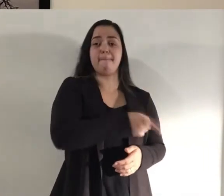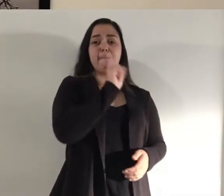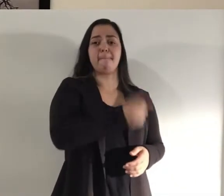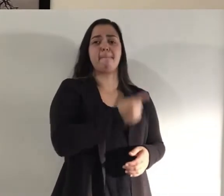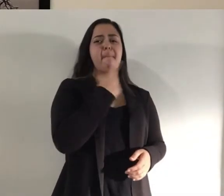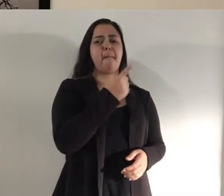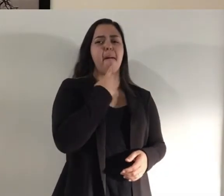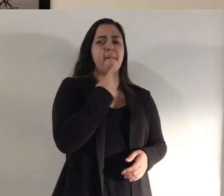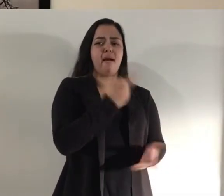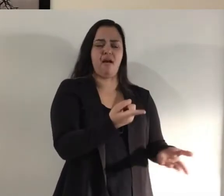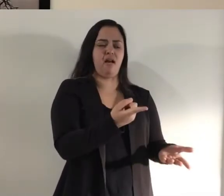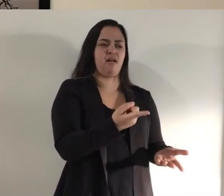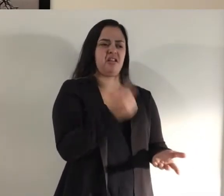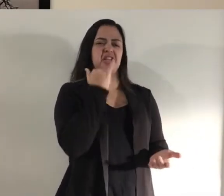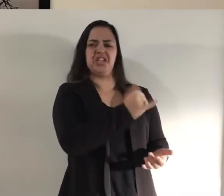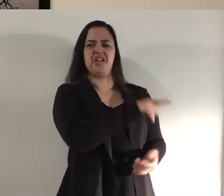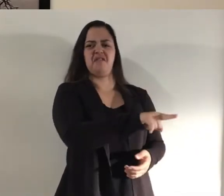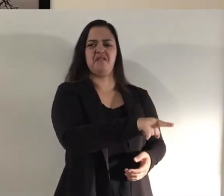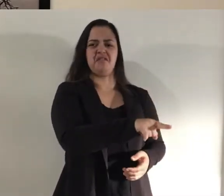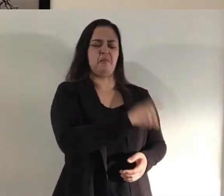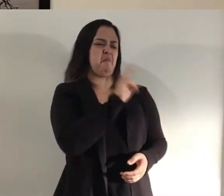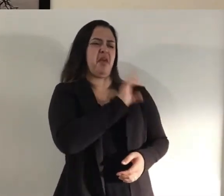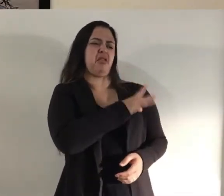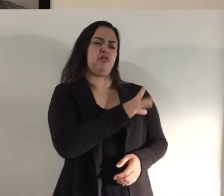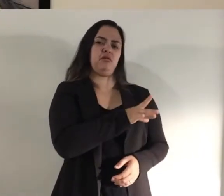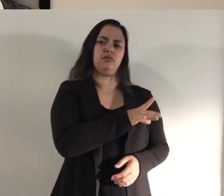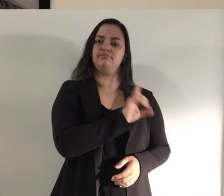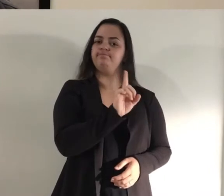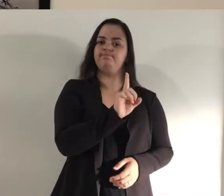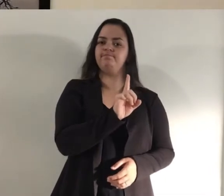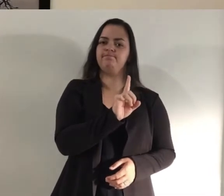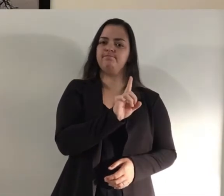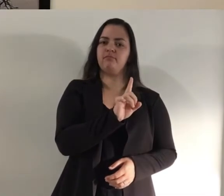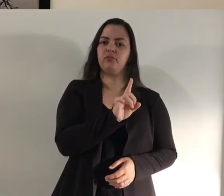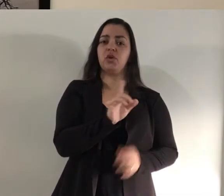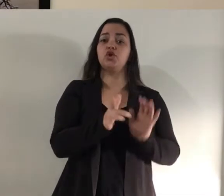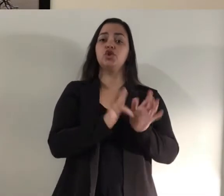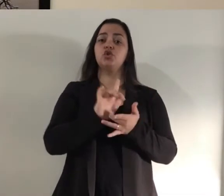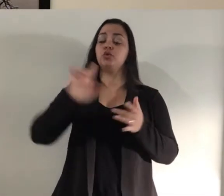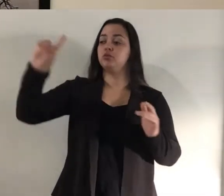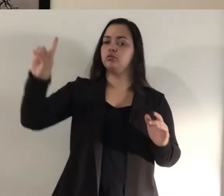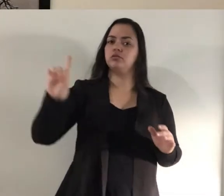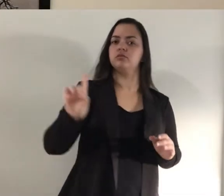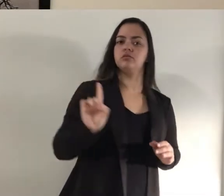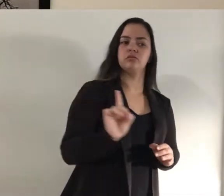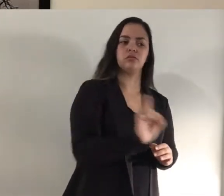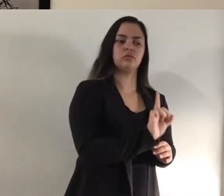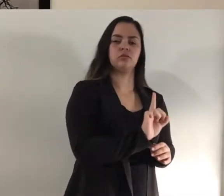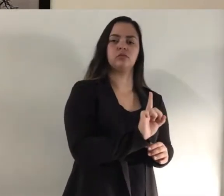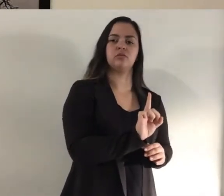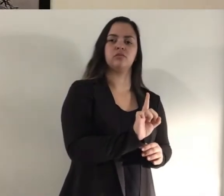foram covardes e medrosos, ele chega no meio deles e traz